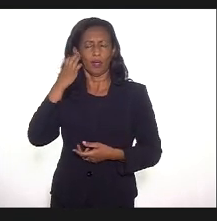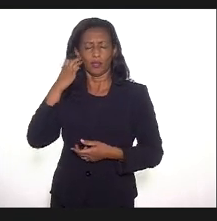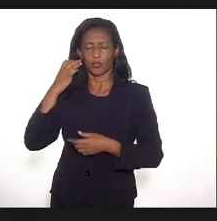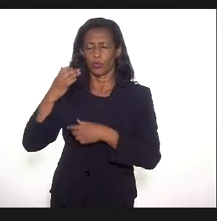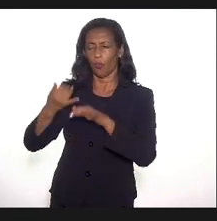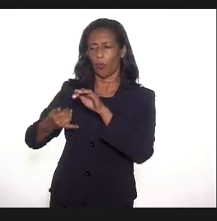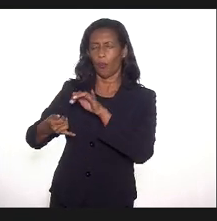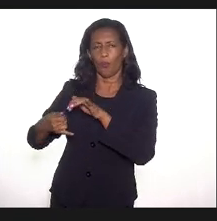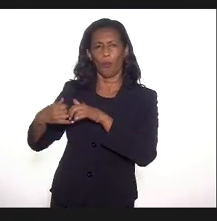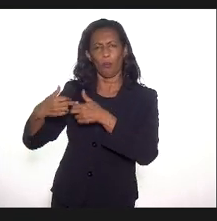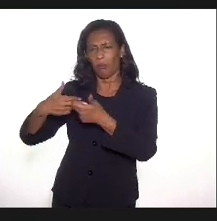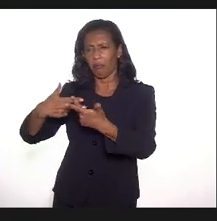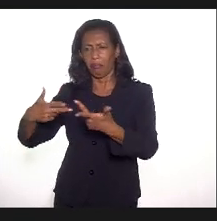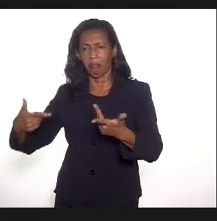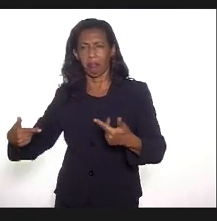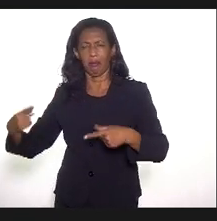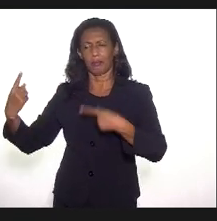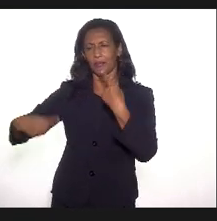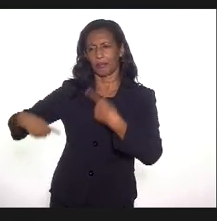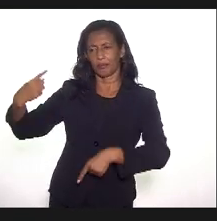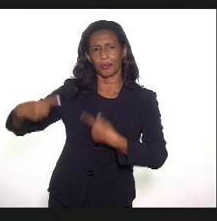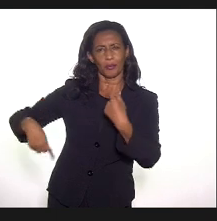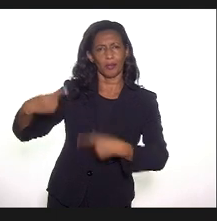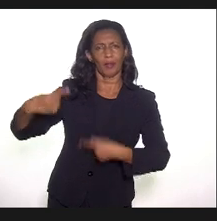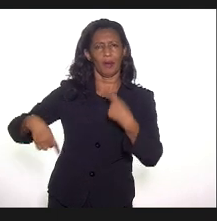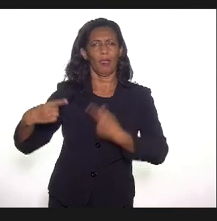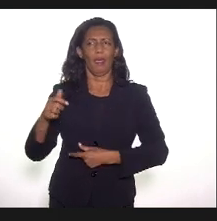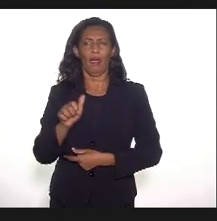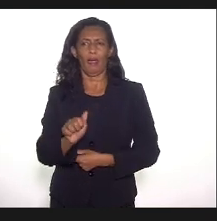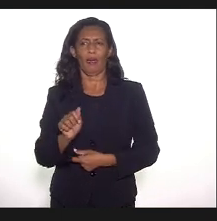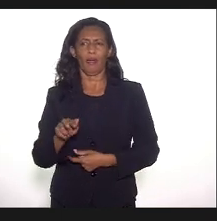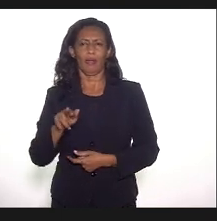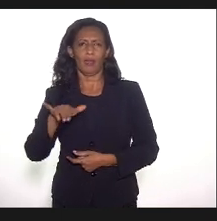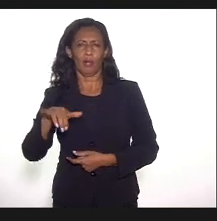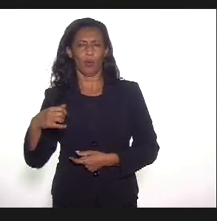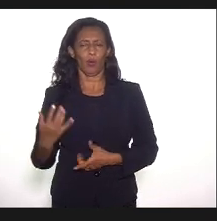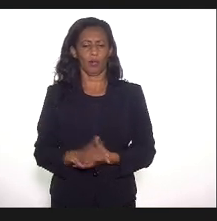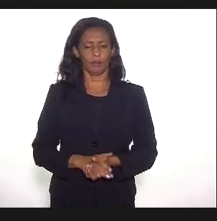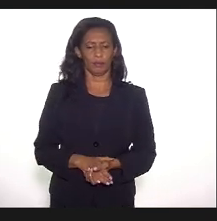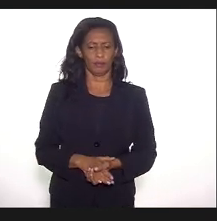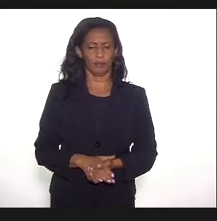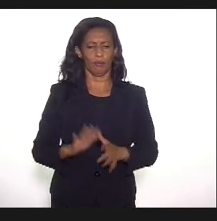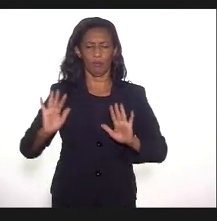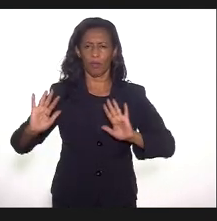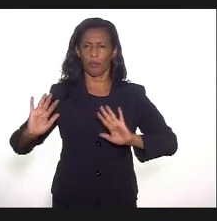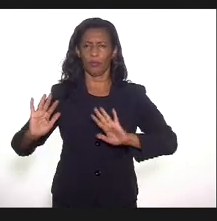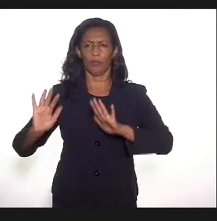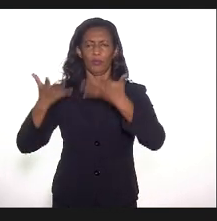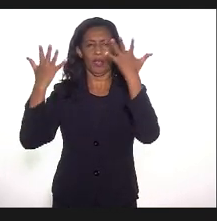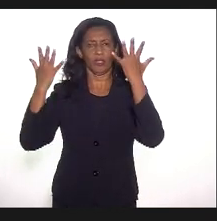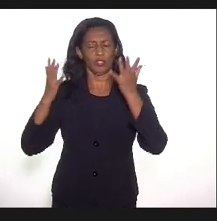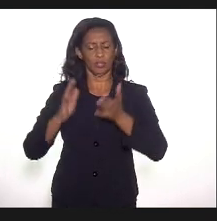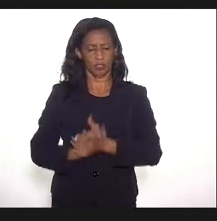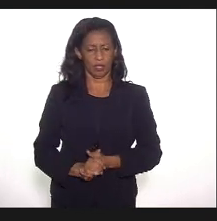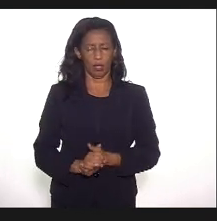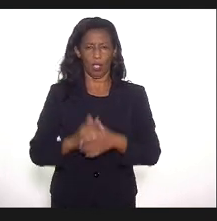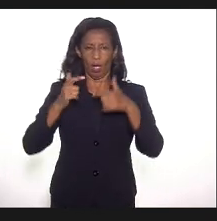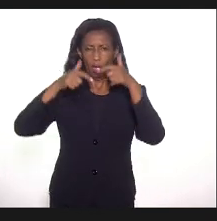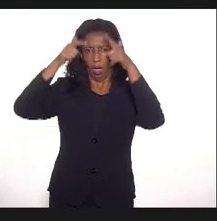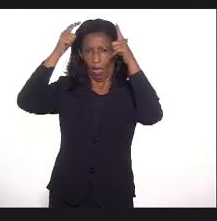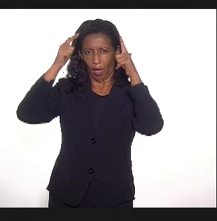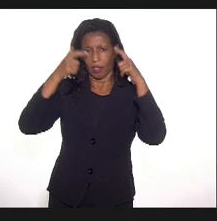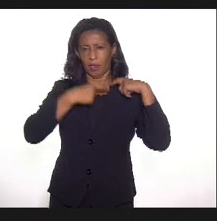regionais, competição dos produtos agrícolas, uma festa, concurso da rainha,